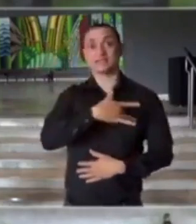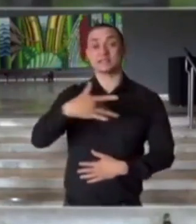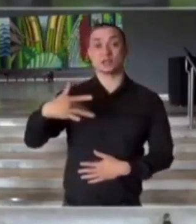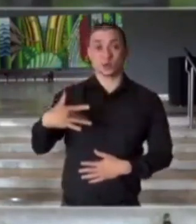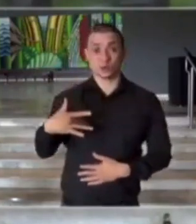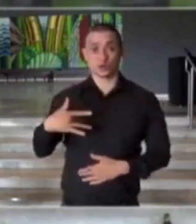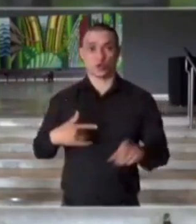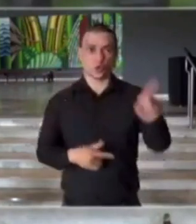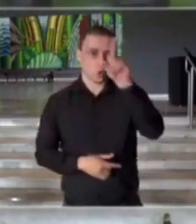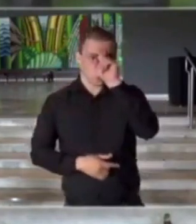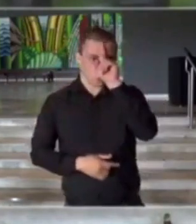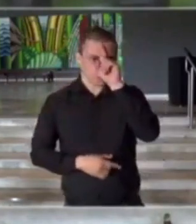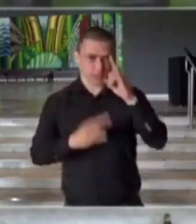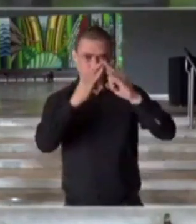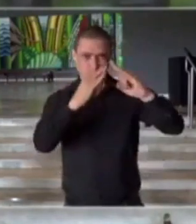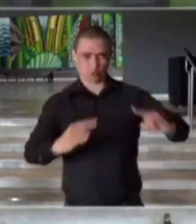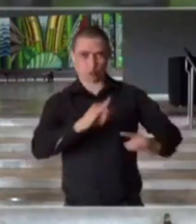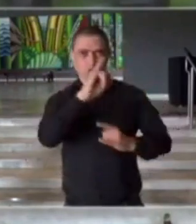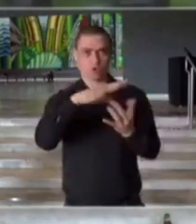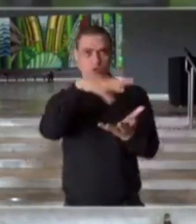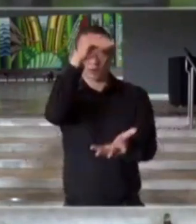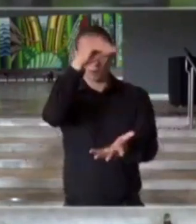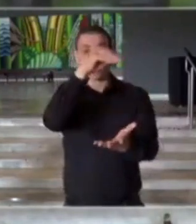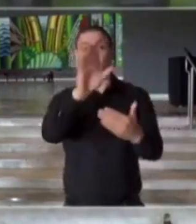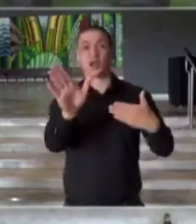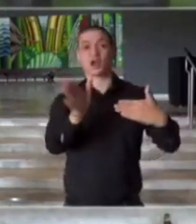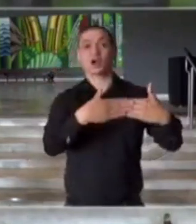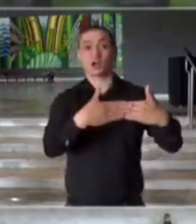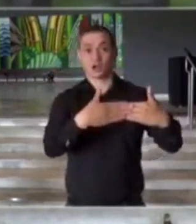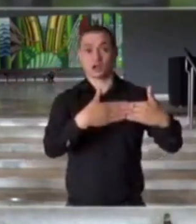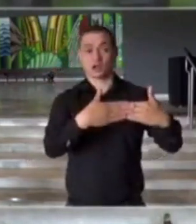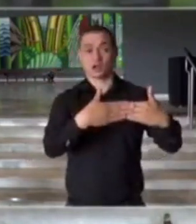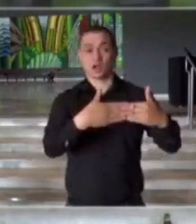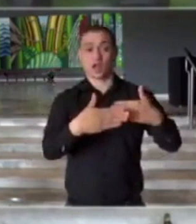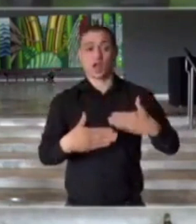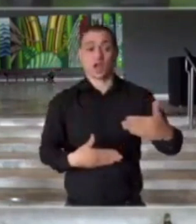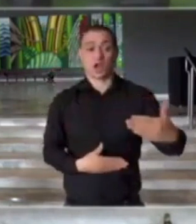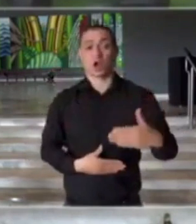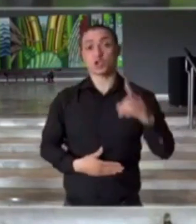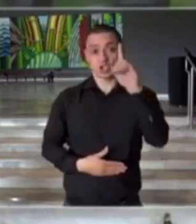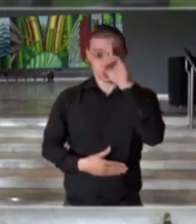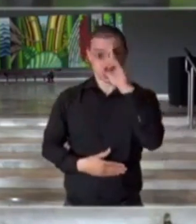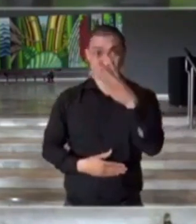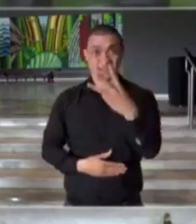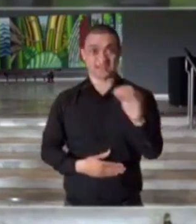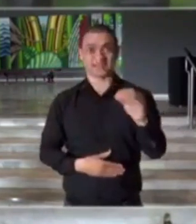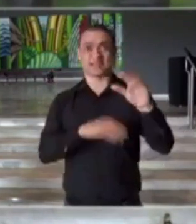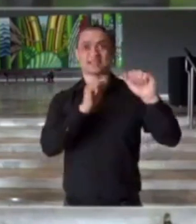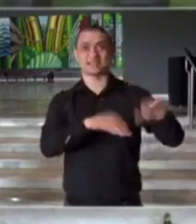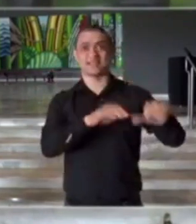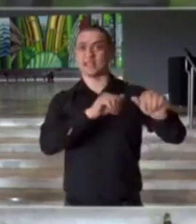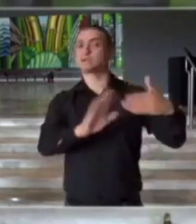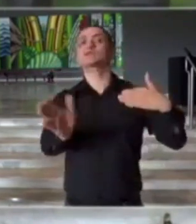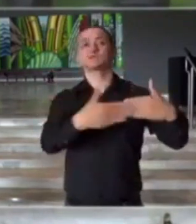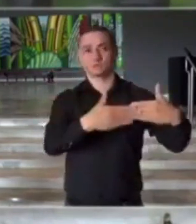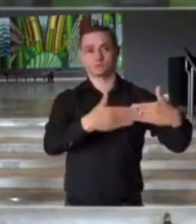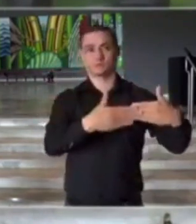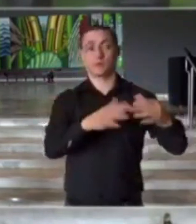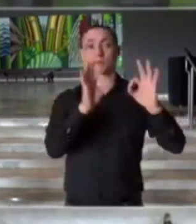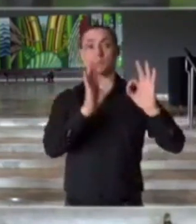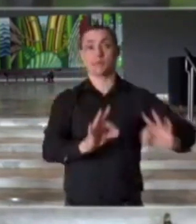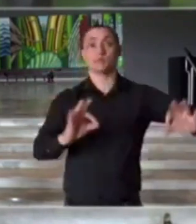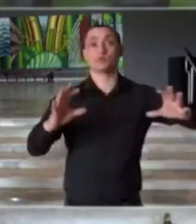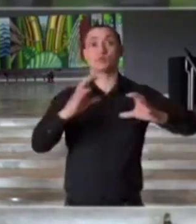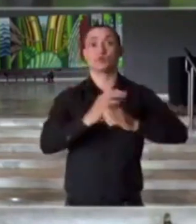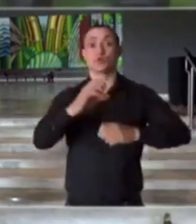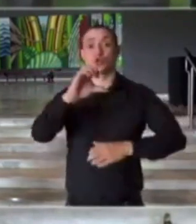o hospital de campanha do Ibirapuera encerra atividades agora dia trinta de Setembro e encerra